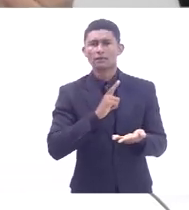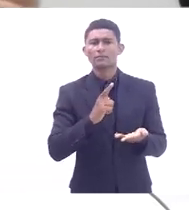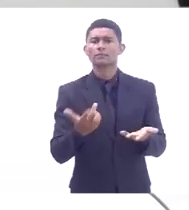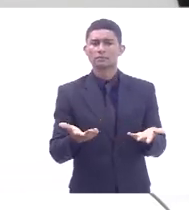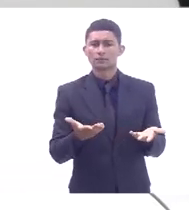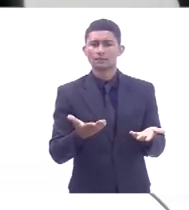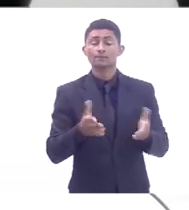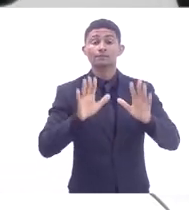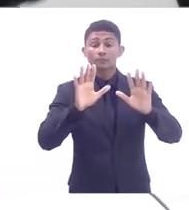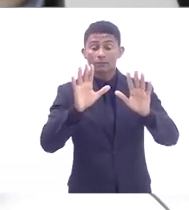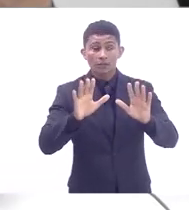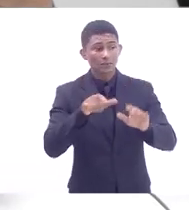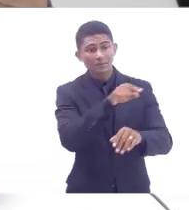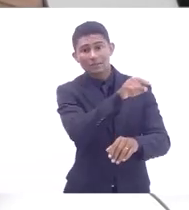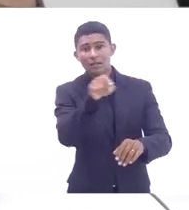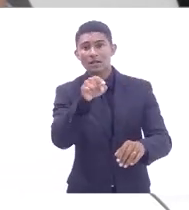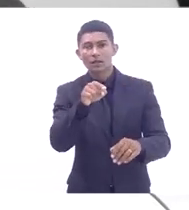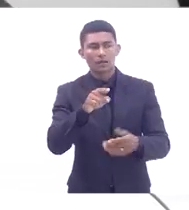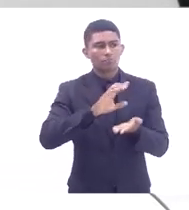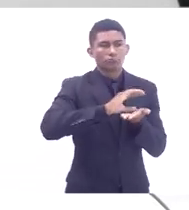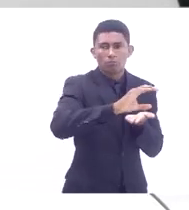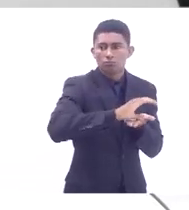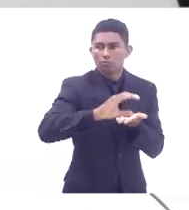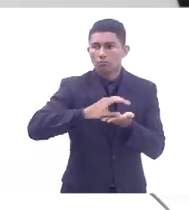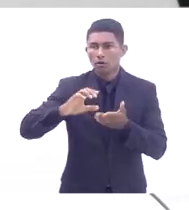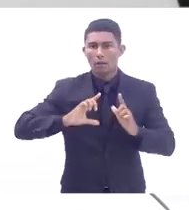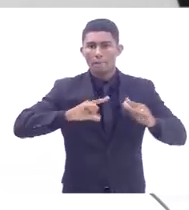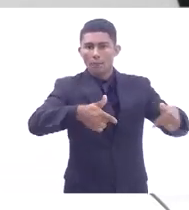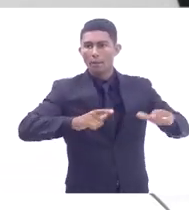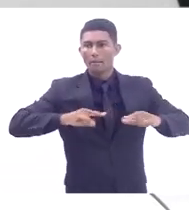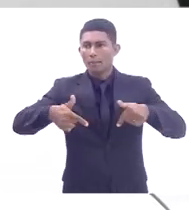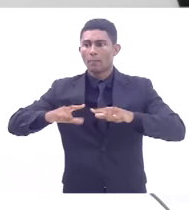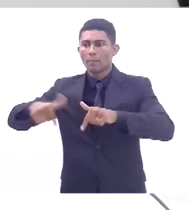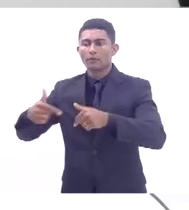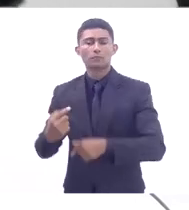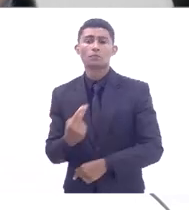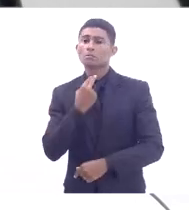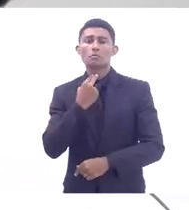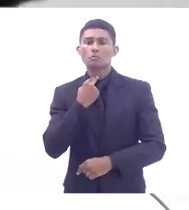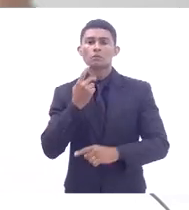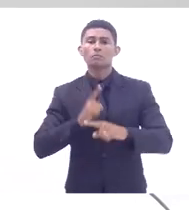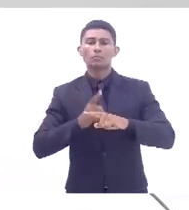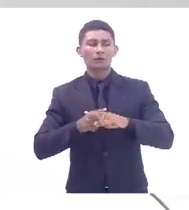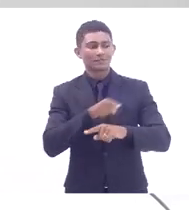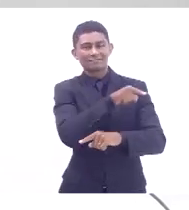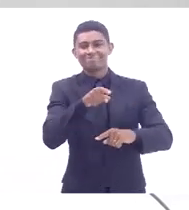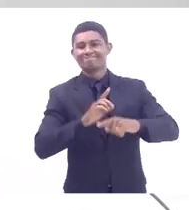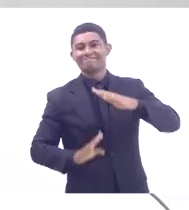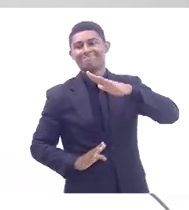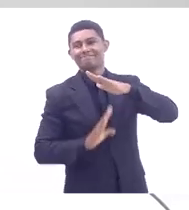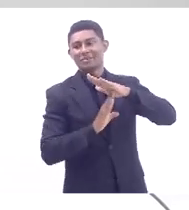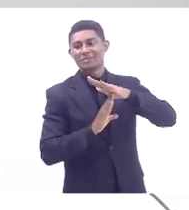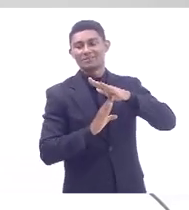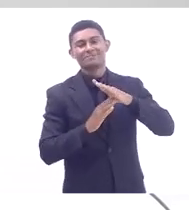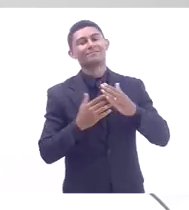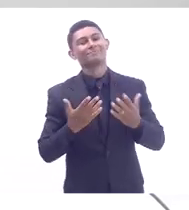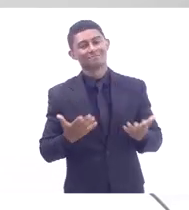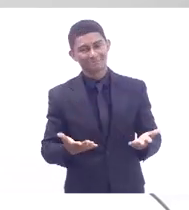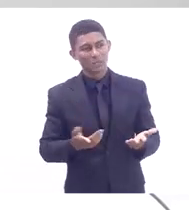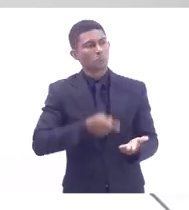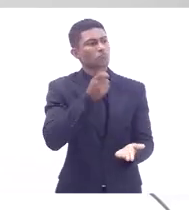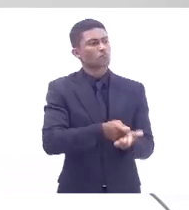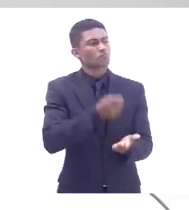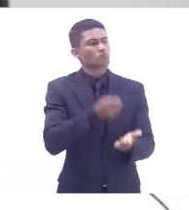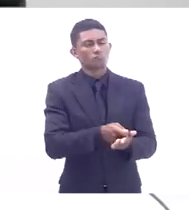recursos financeiros mas não podem executar certas ações em função das limitações e vedações é trazidas ou